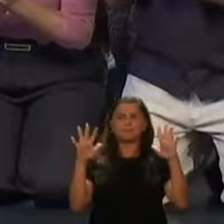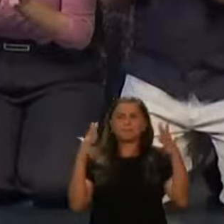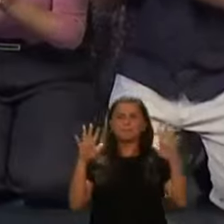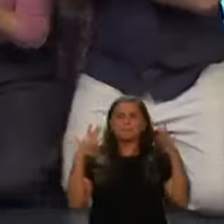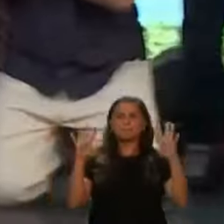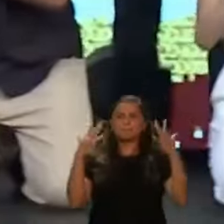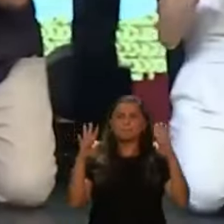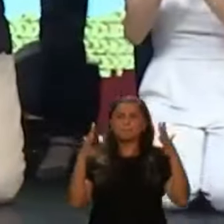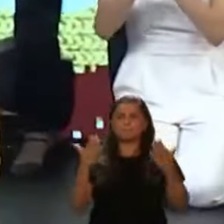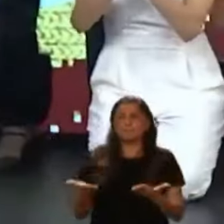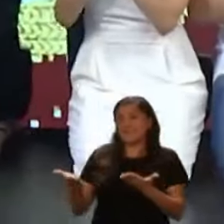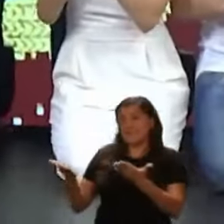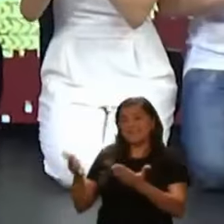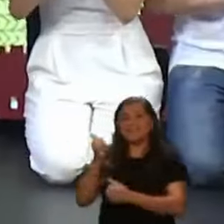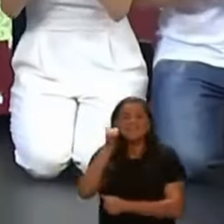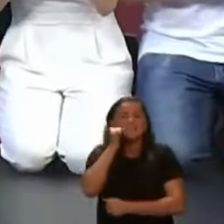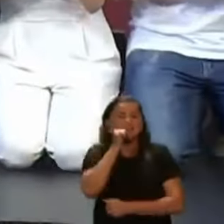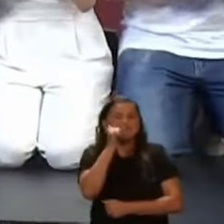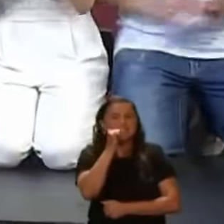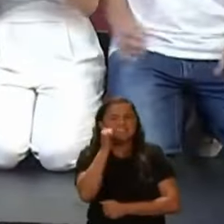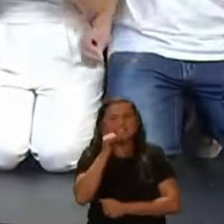Anthony. E essa princesa aqui,